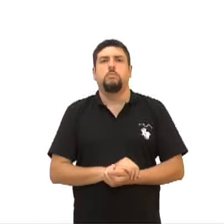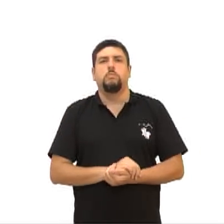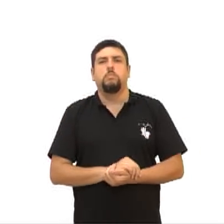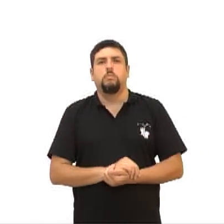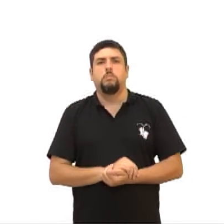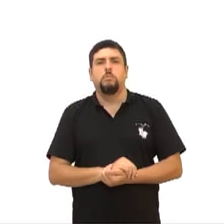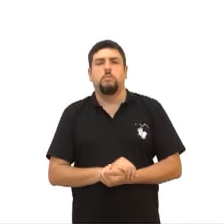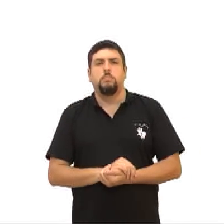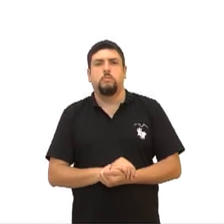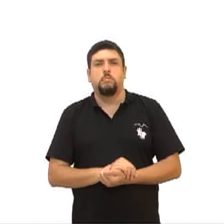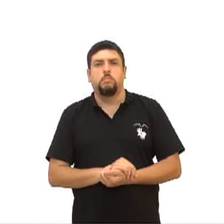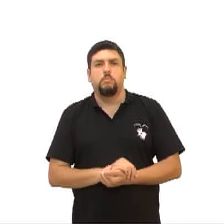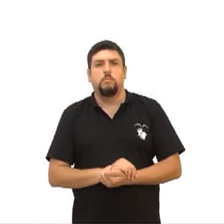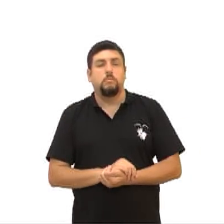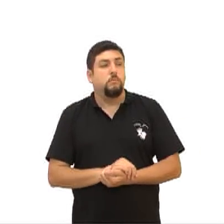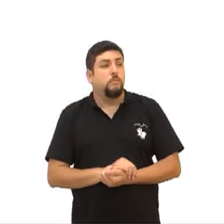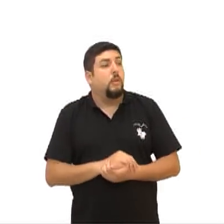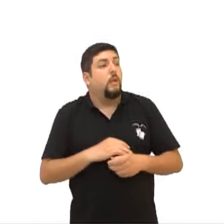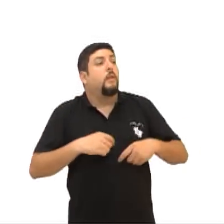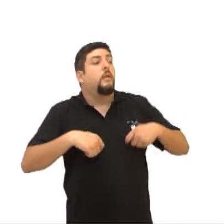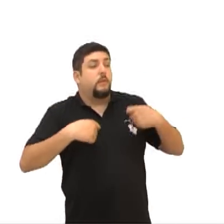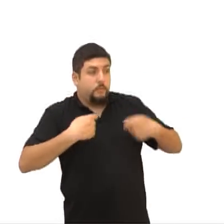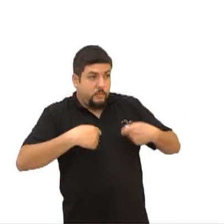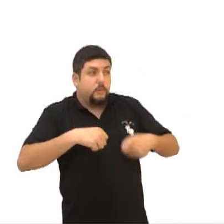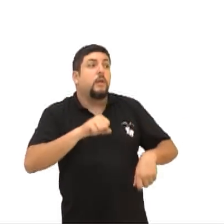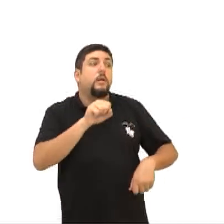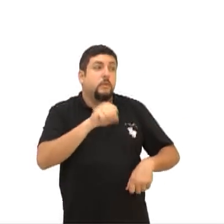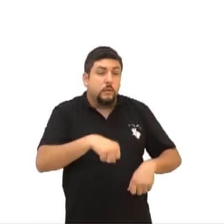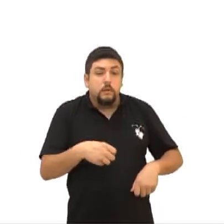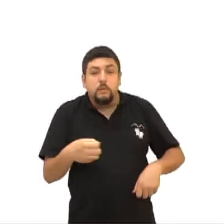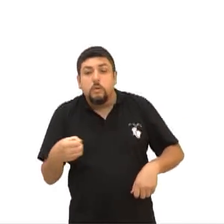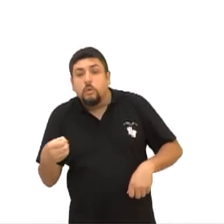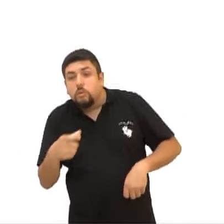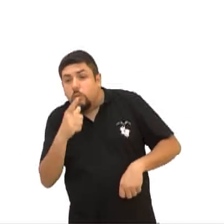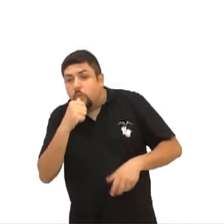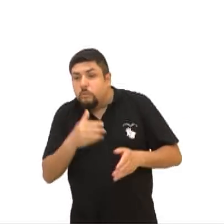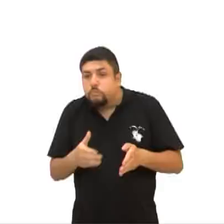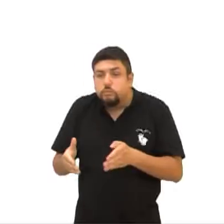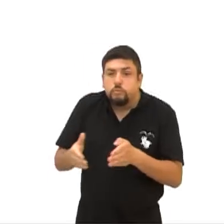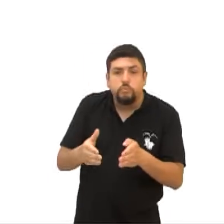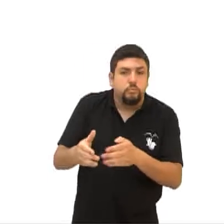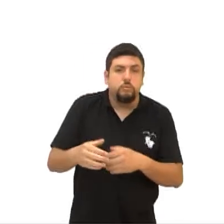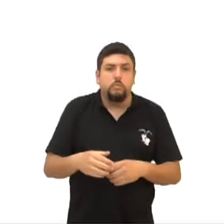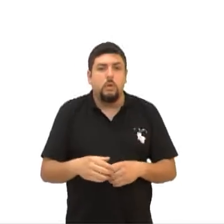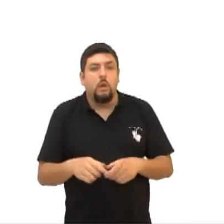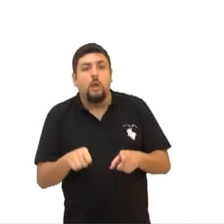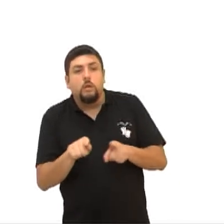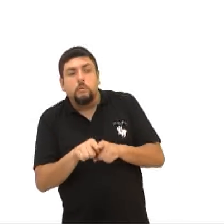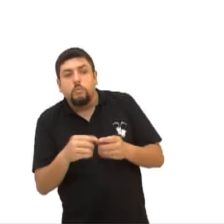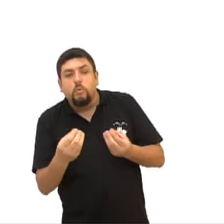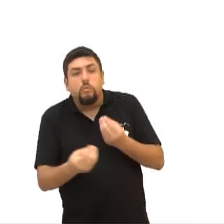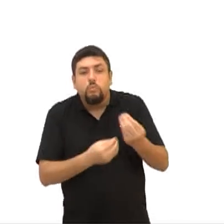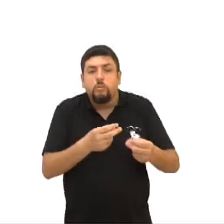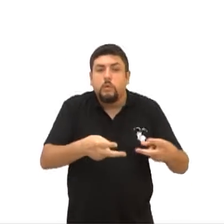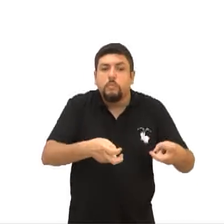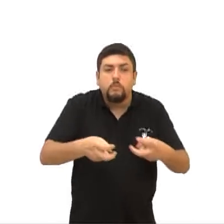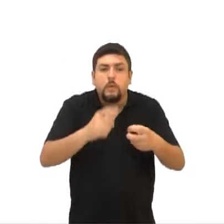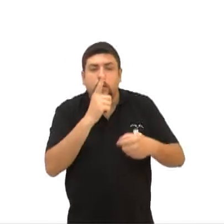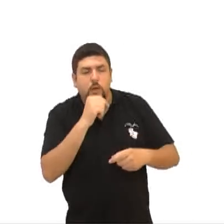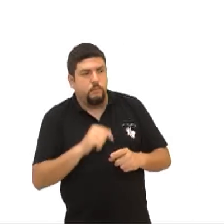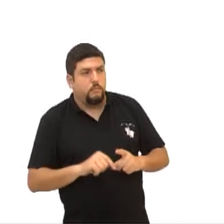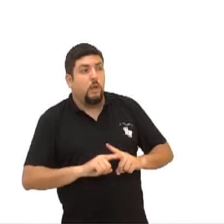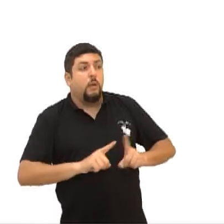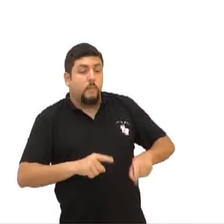precisamos sim de novos mananciais, de novas alternativas de busca de água. Mas